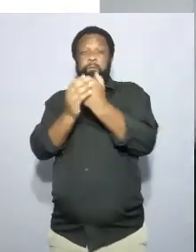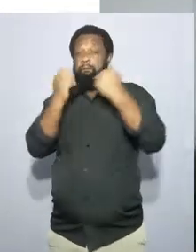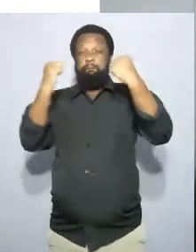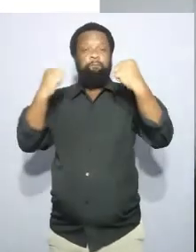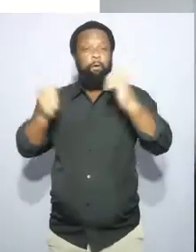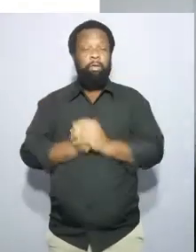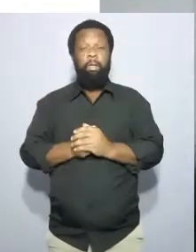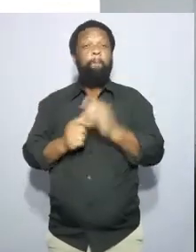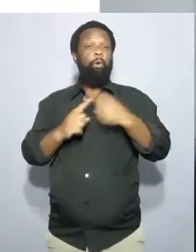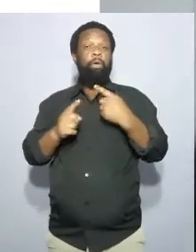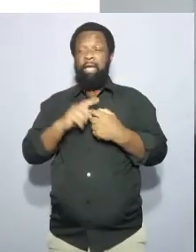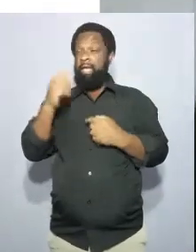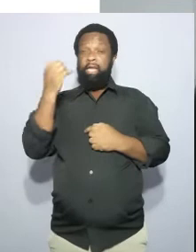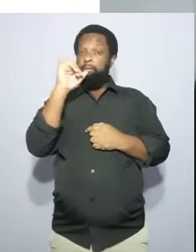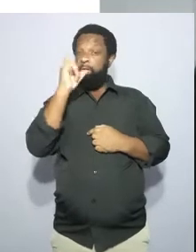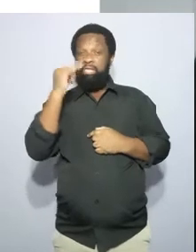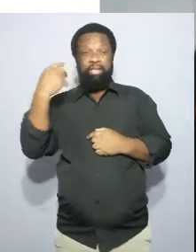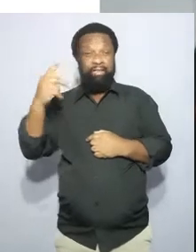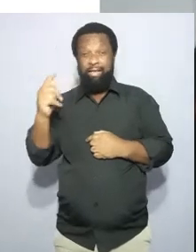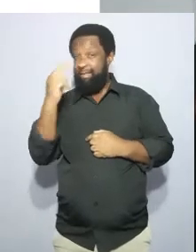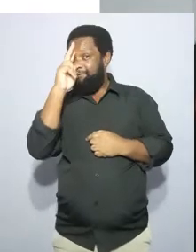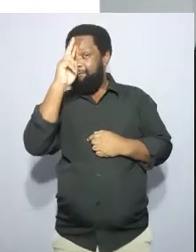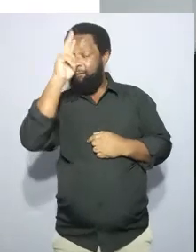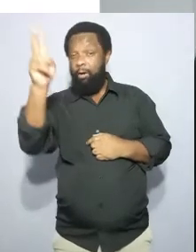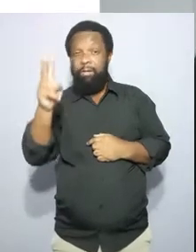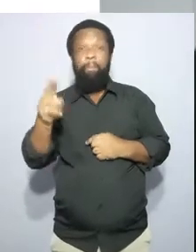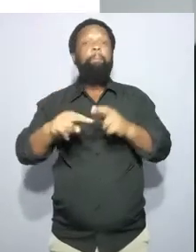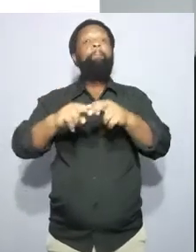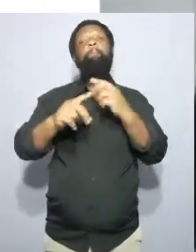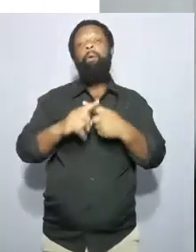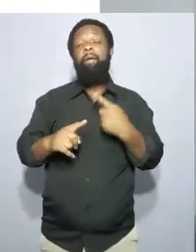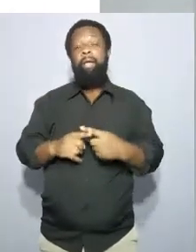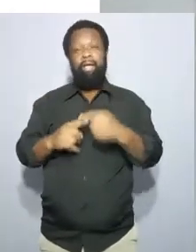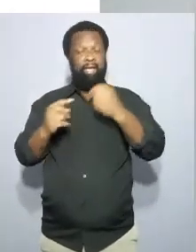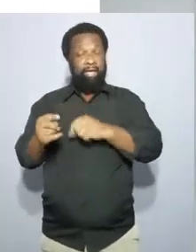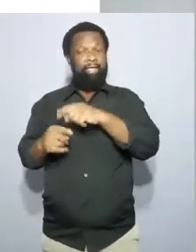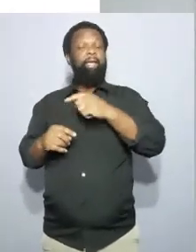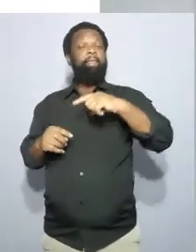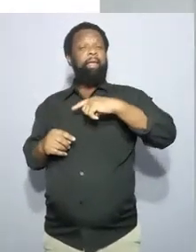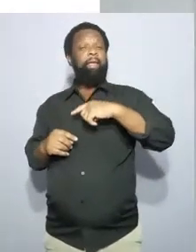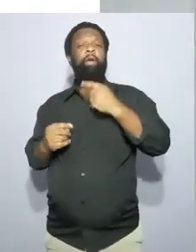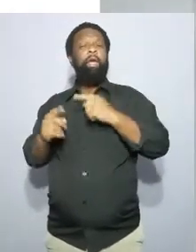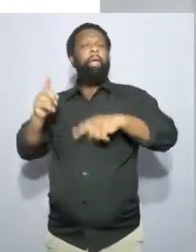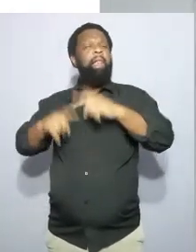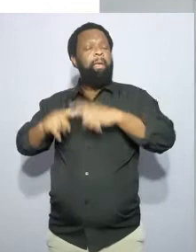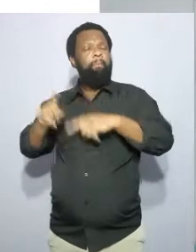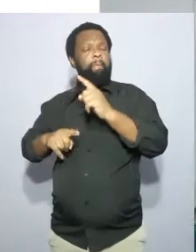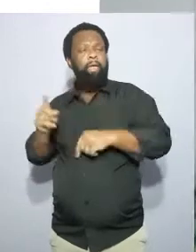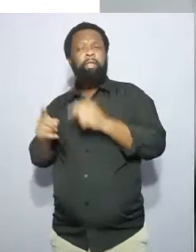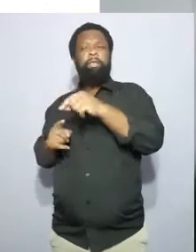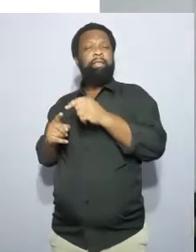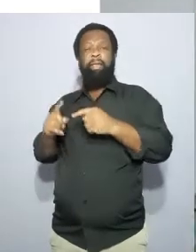possuem energia de higienização, mas ela é muito alta justamente porque são elementos que,